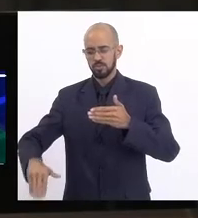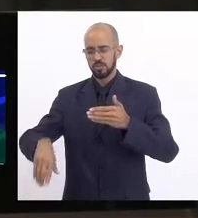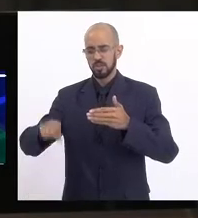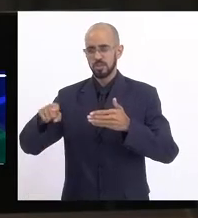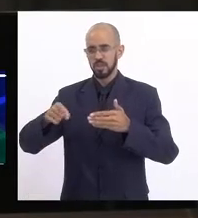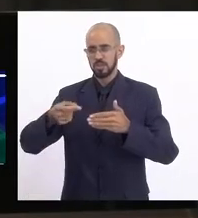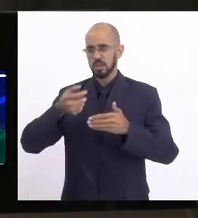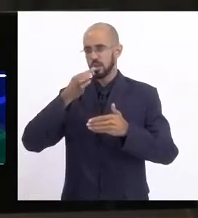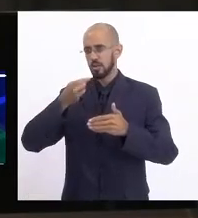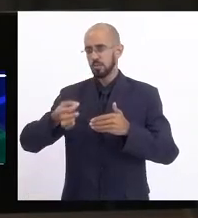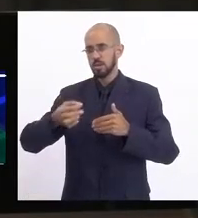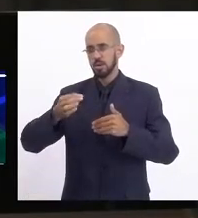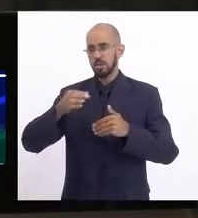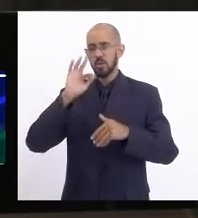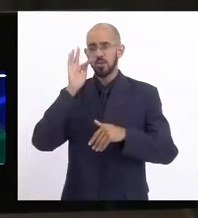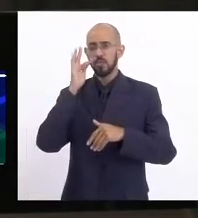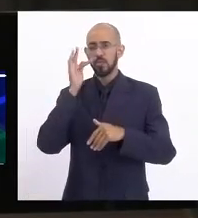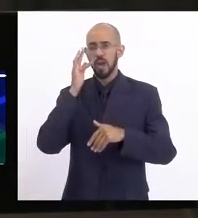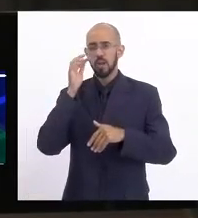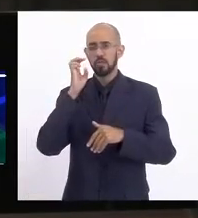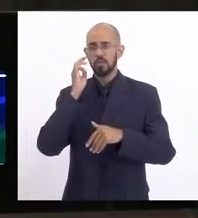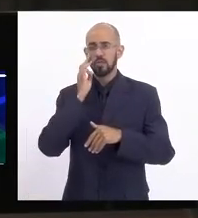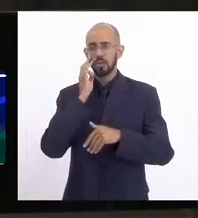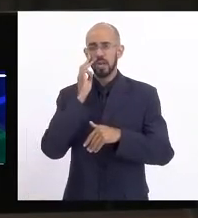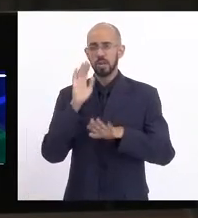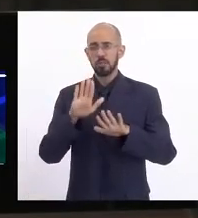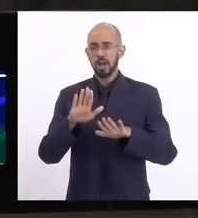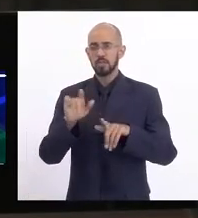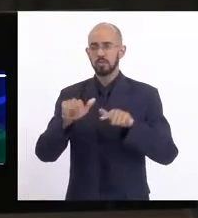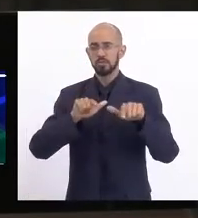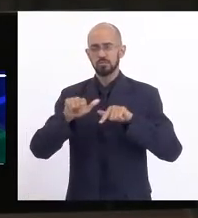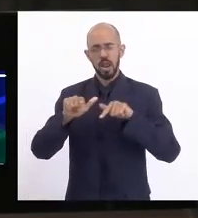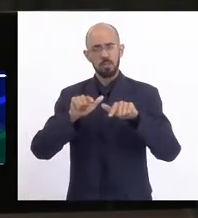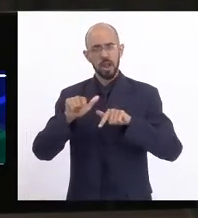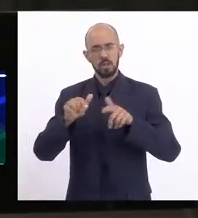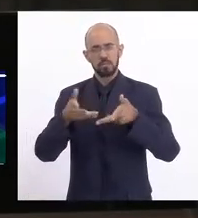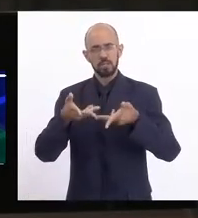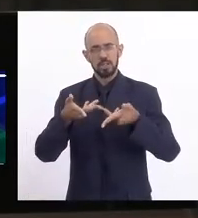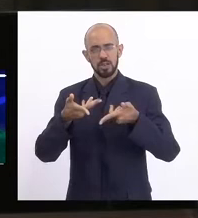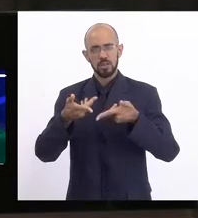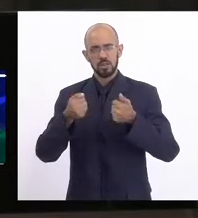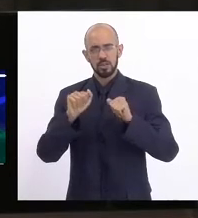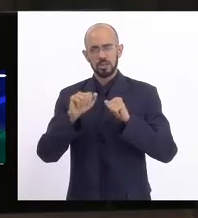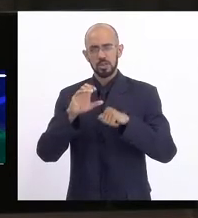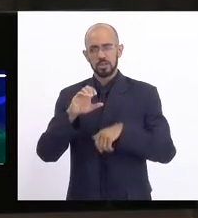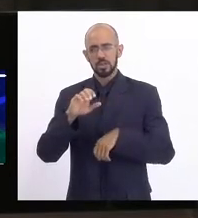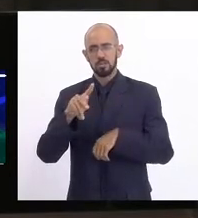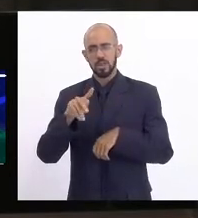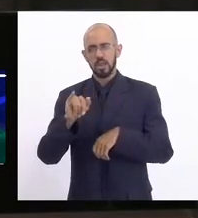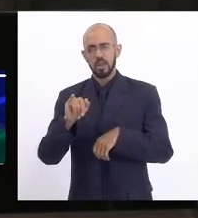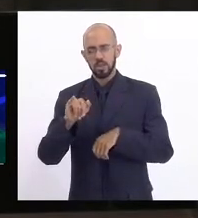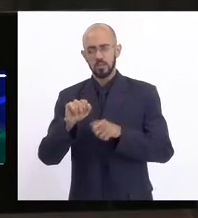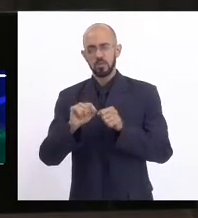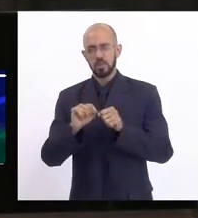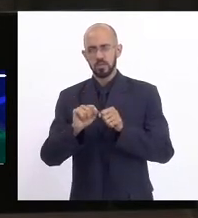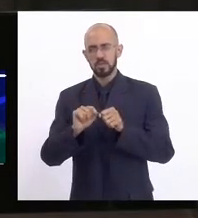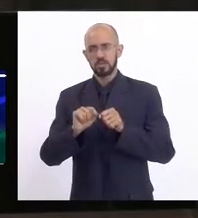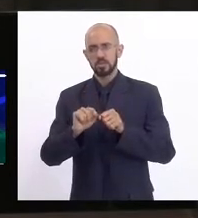que eu tenho com Serafini, com Valdec, foi um trabalho de excelência que essa CPI produziu.